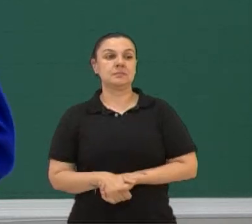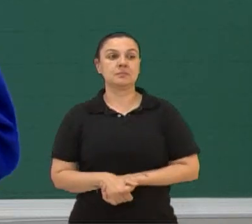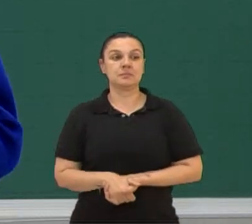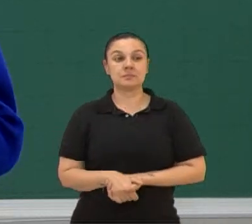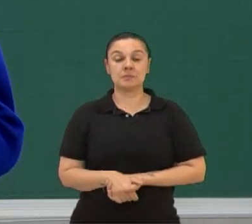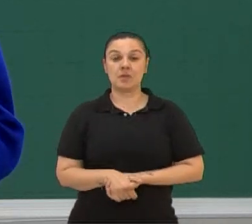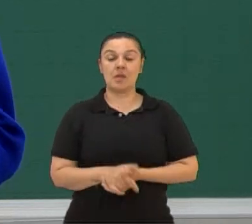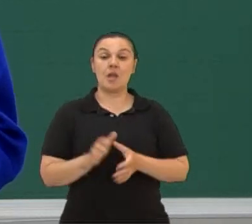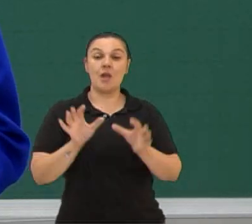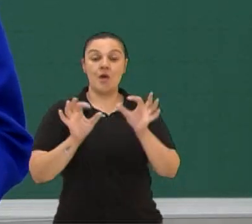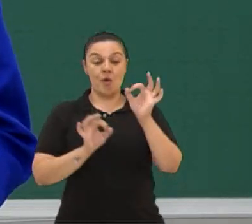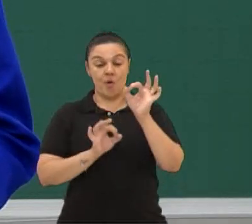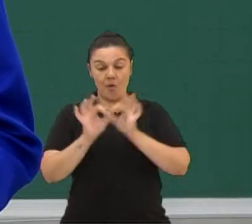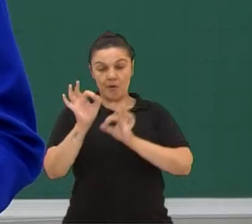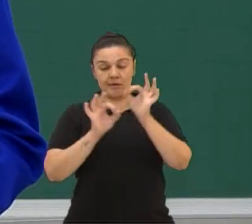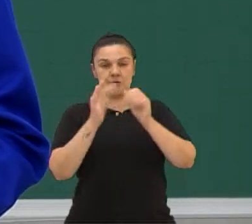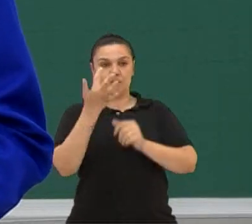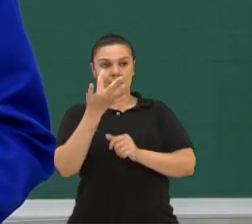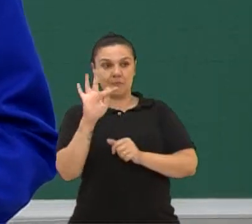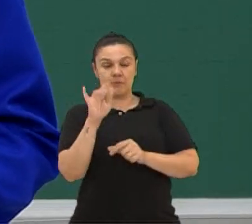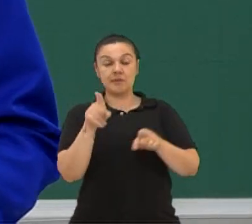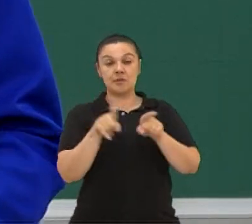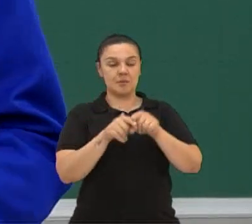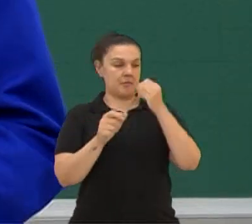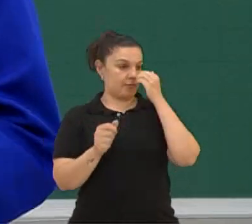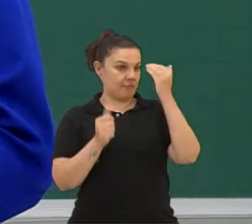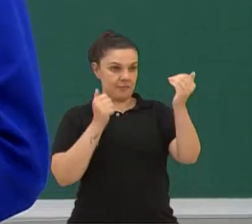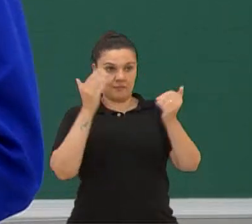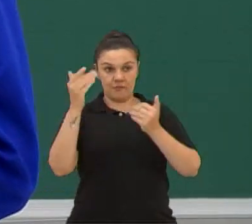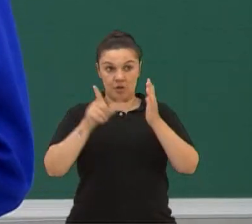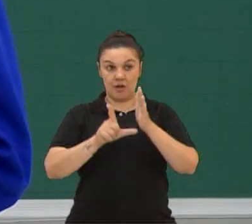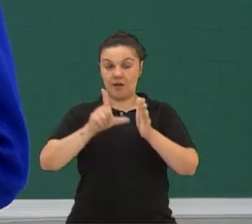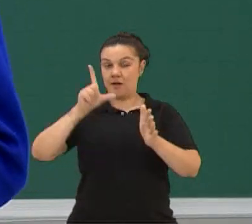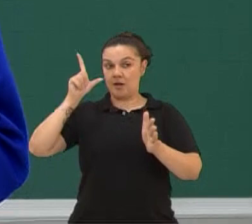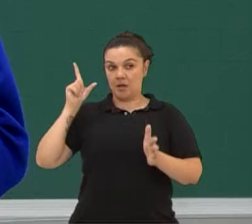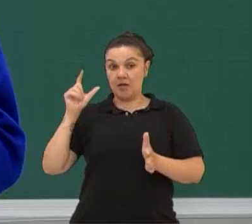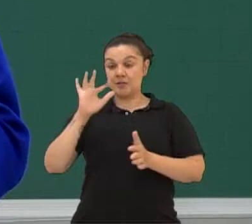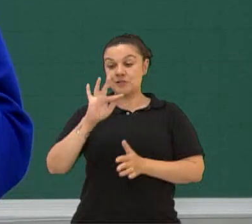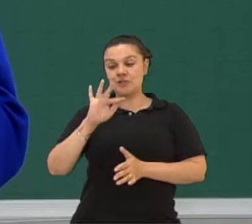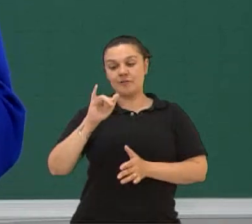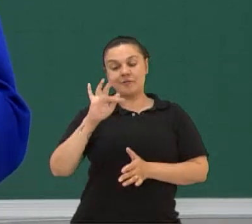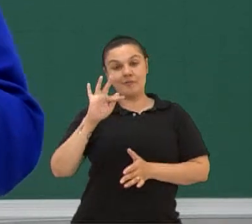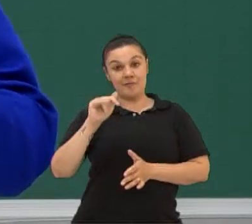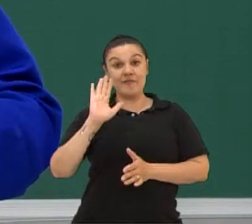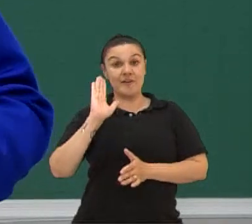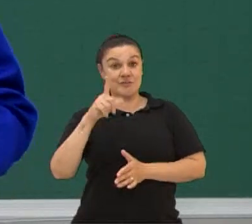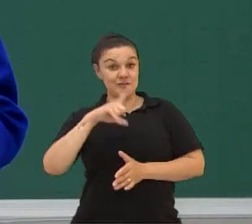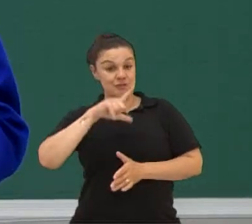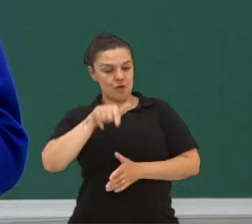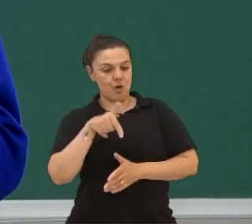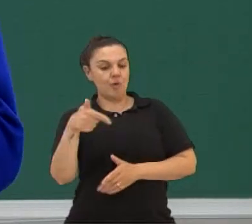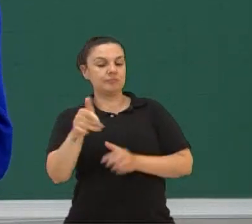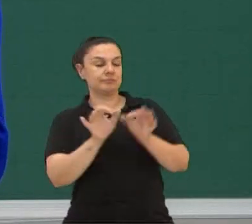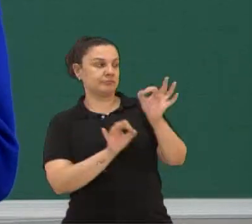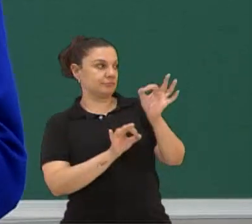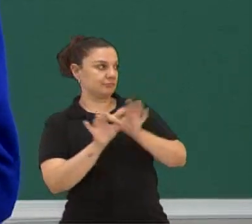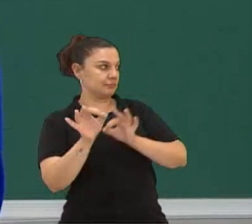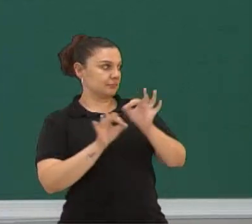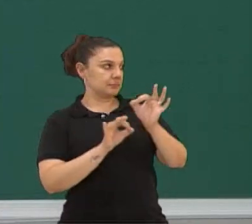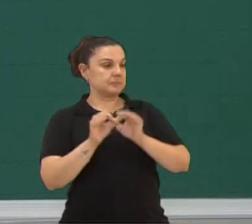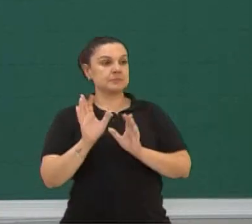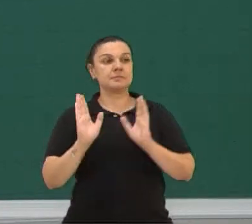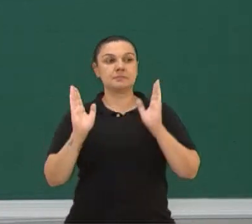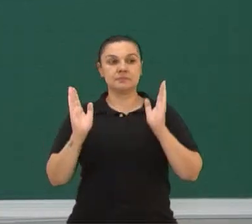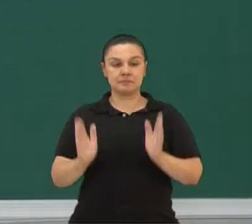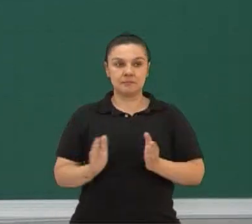essa organização de federações nacionais e internacionais. Antes mesmo de surgir a FIFA, já existia algumas